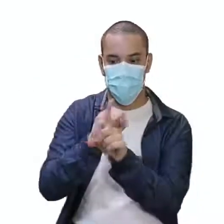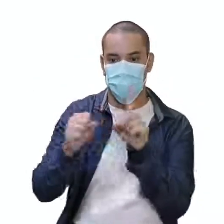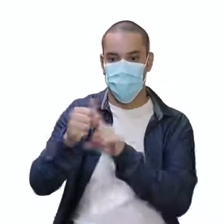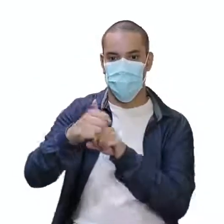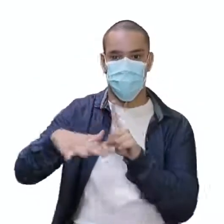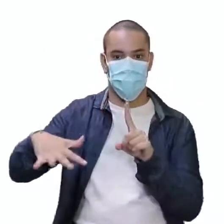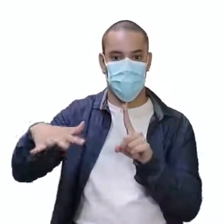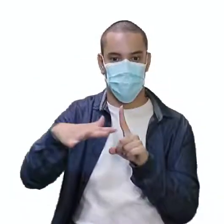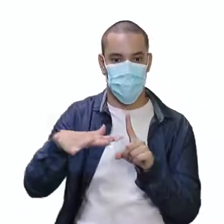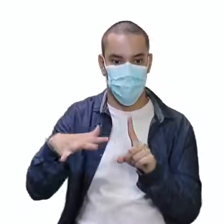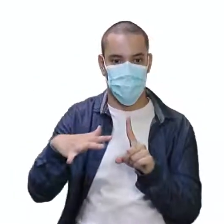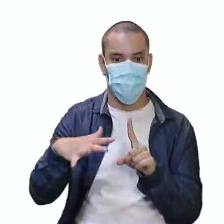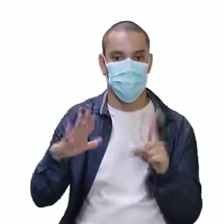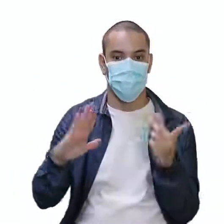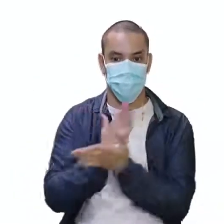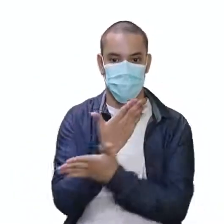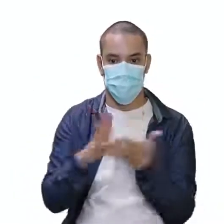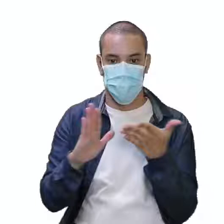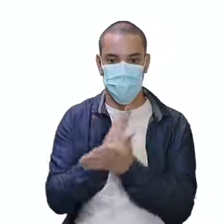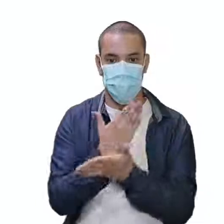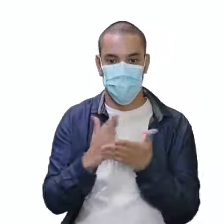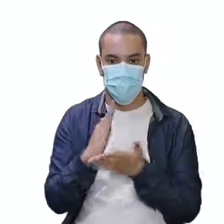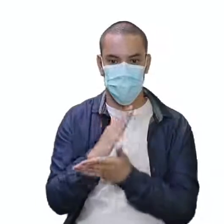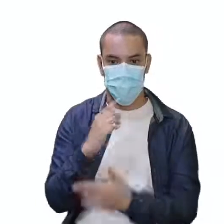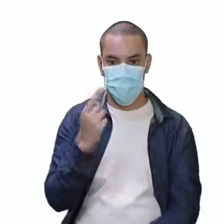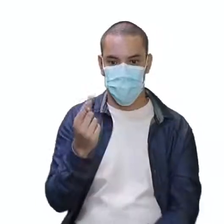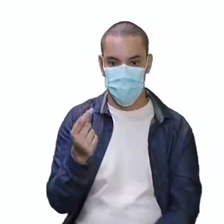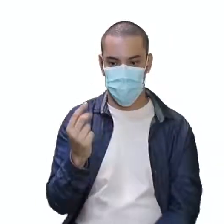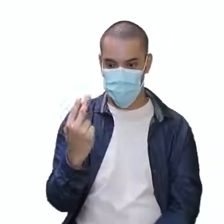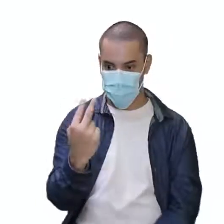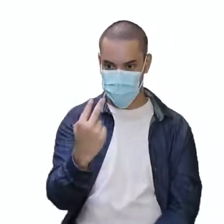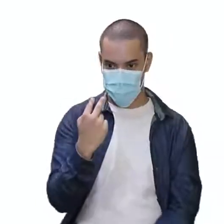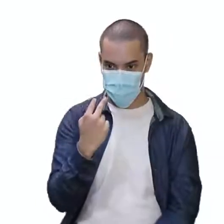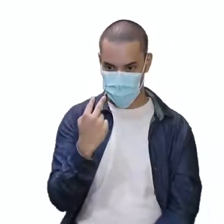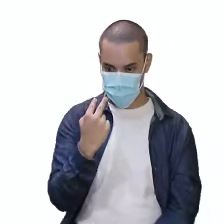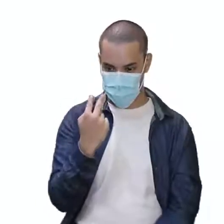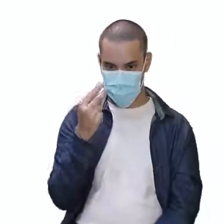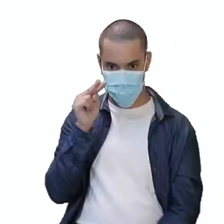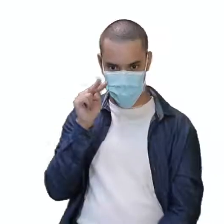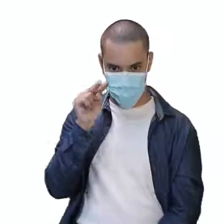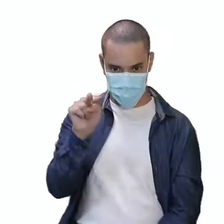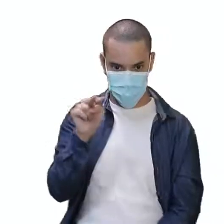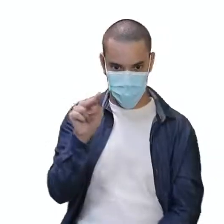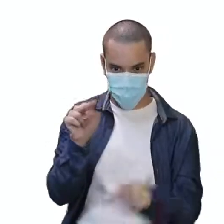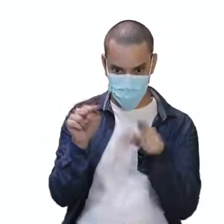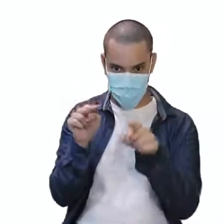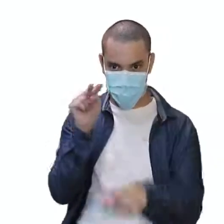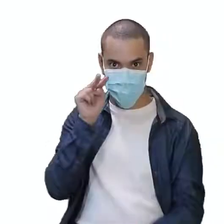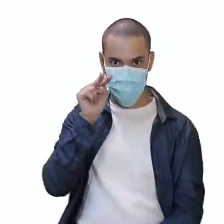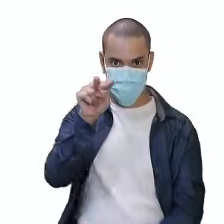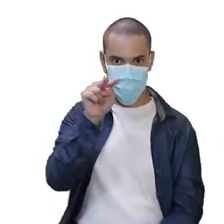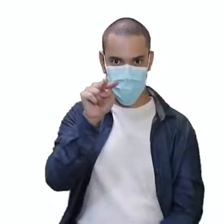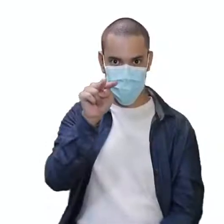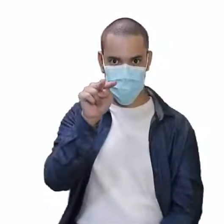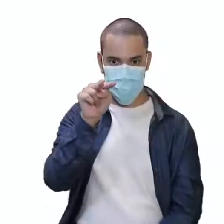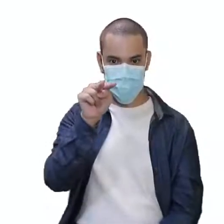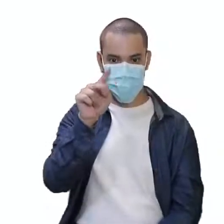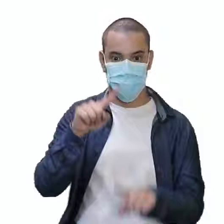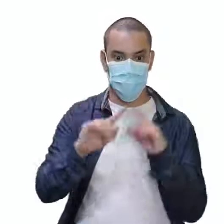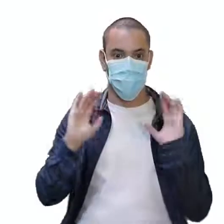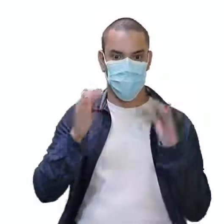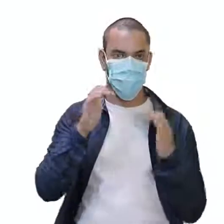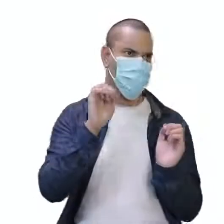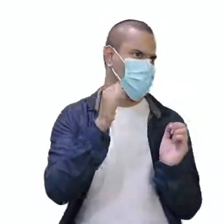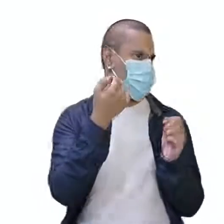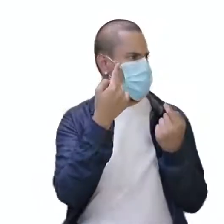um lado. Alguns estão olhando para mim e para você, olha aqui, ó. Né? Mas o foco maior